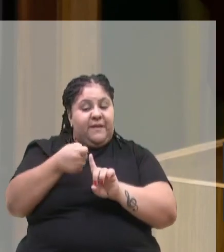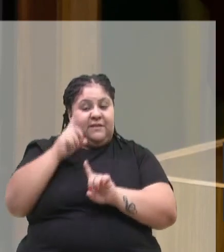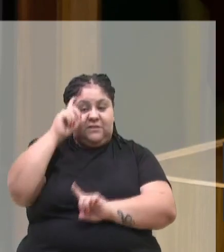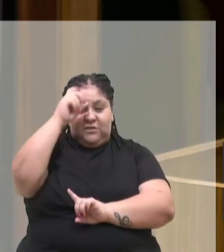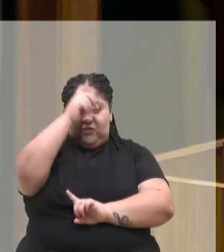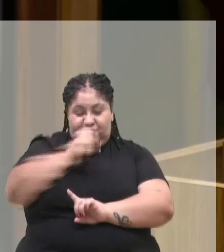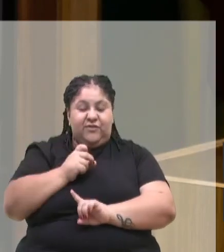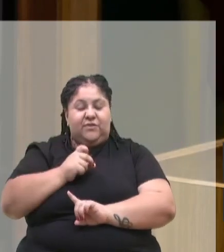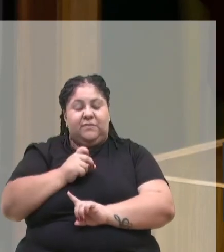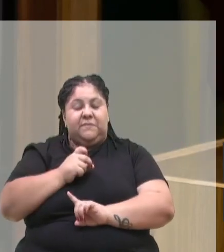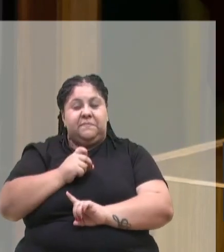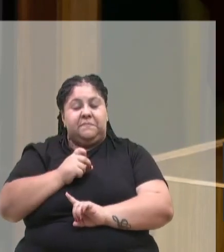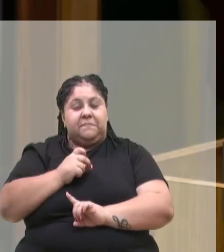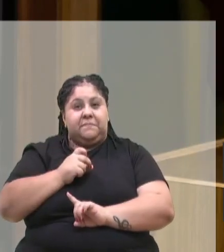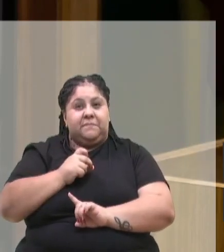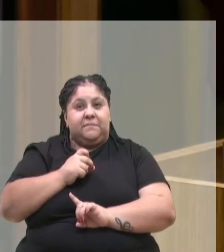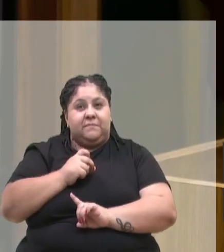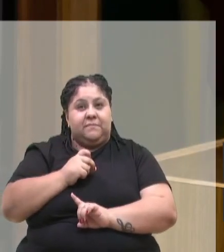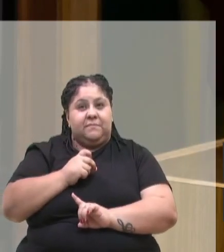pela